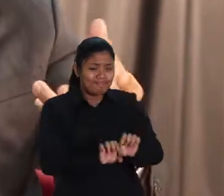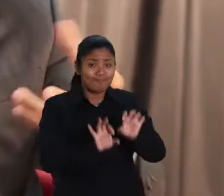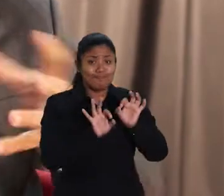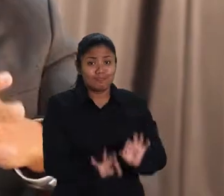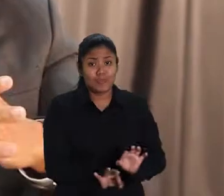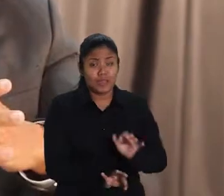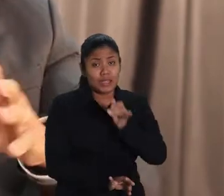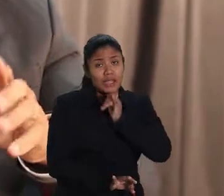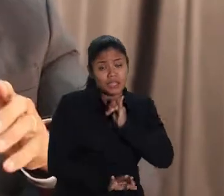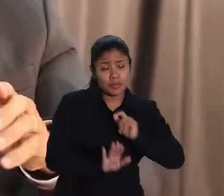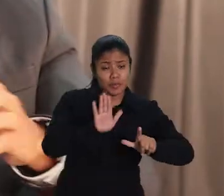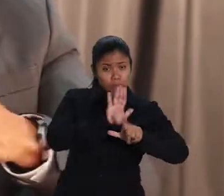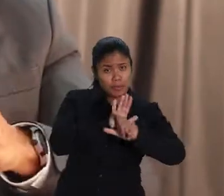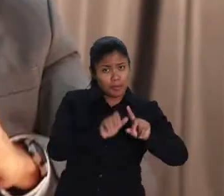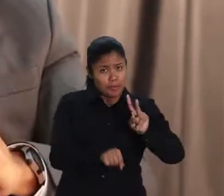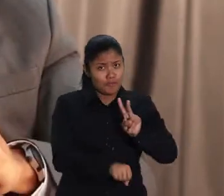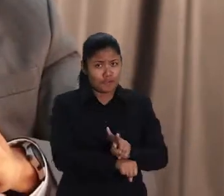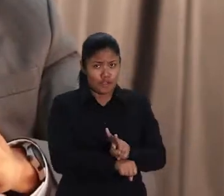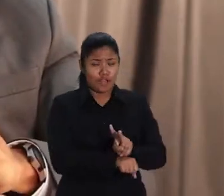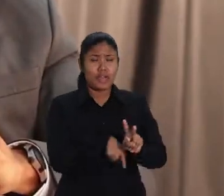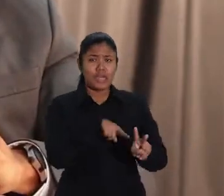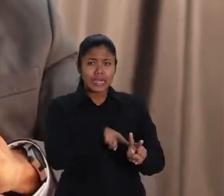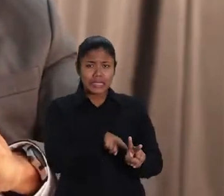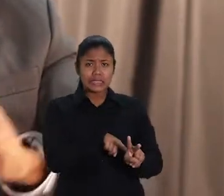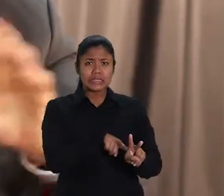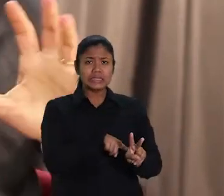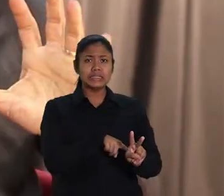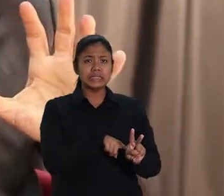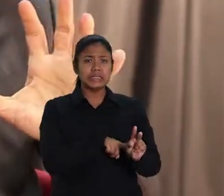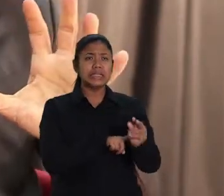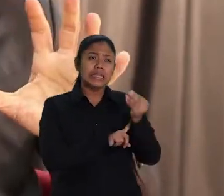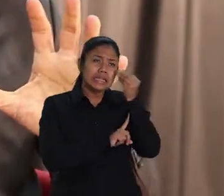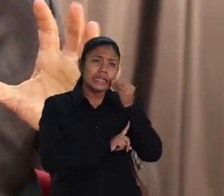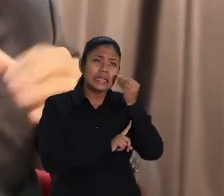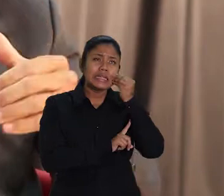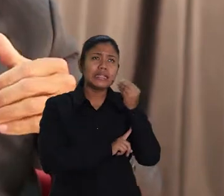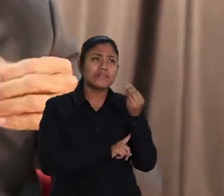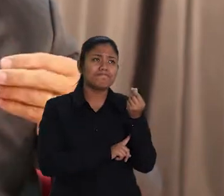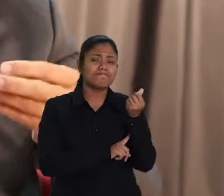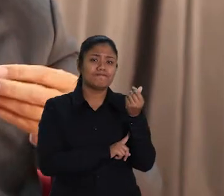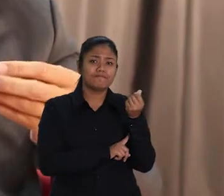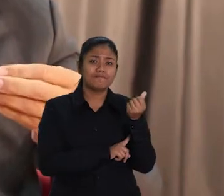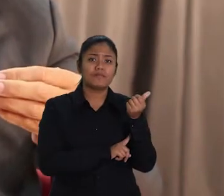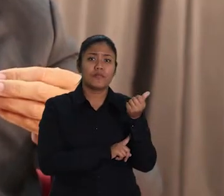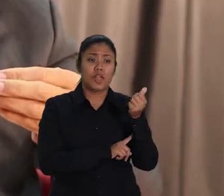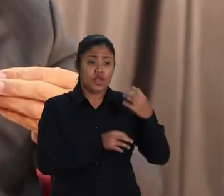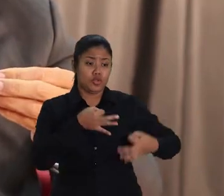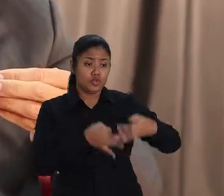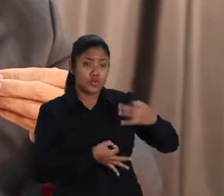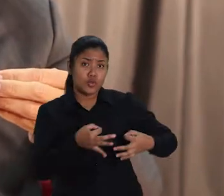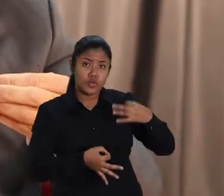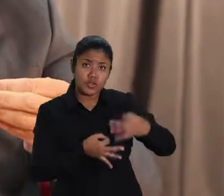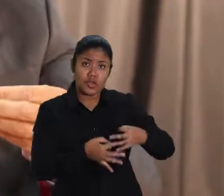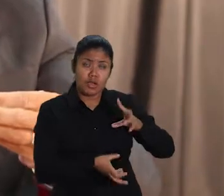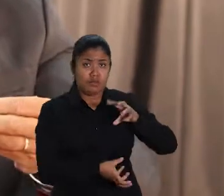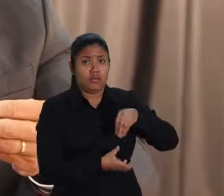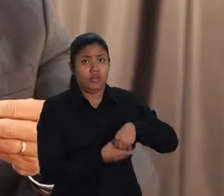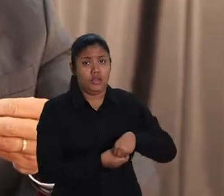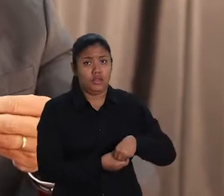corpo essa legislação por exemplo ela busca sempre há a atuação